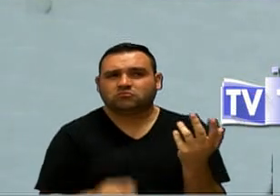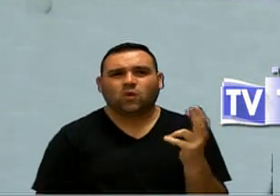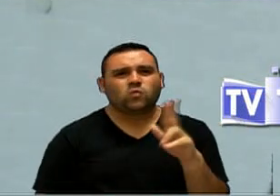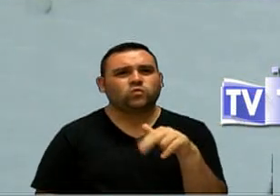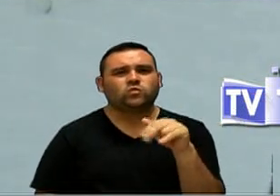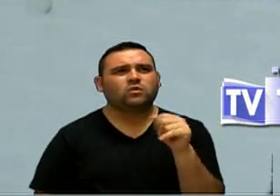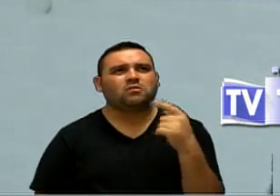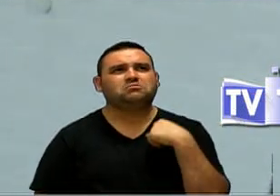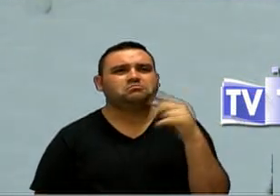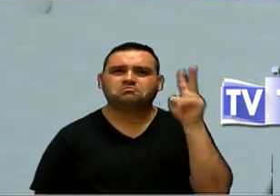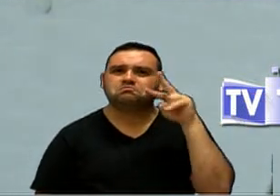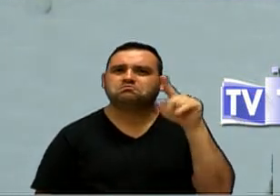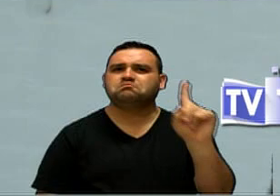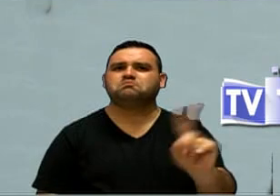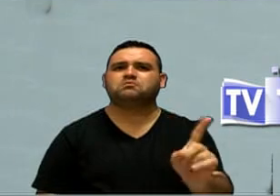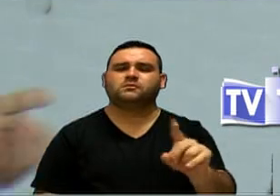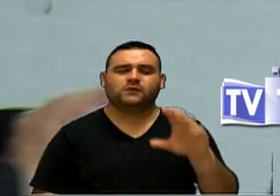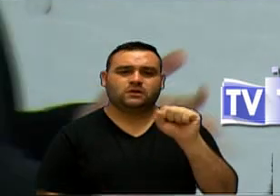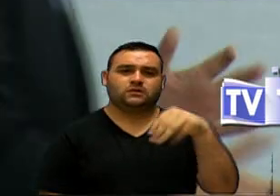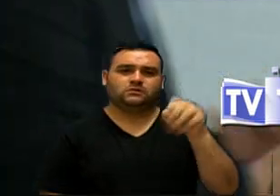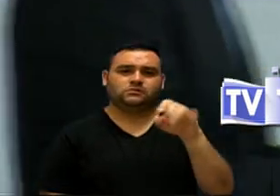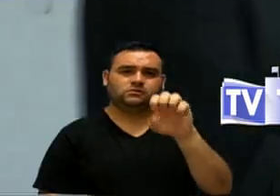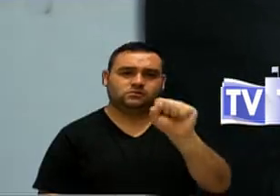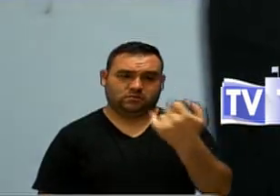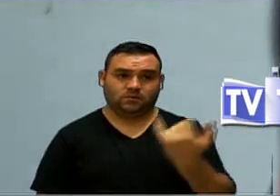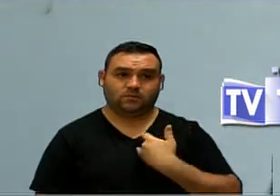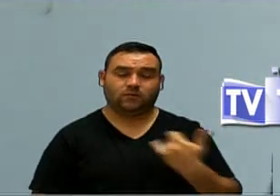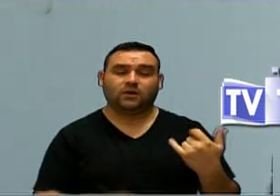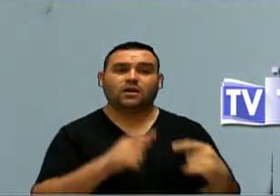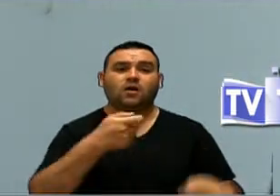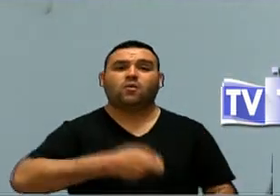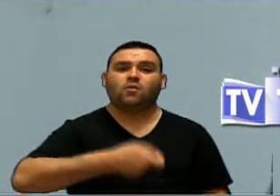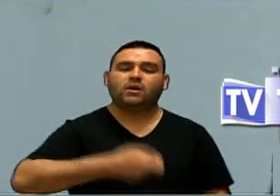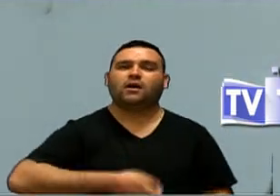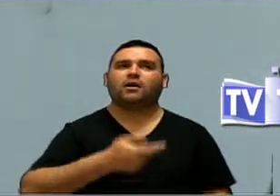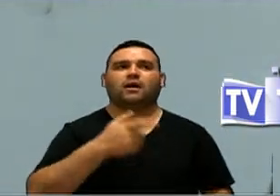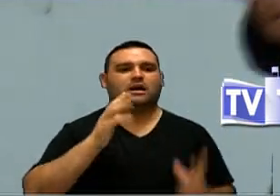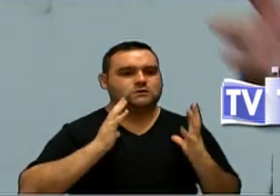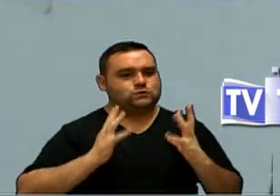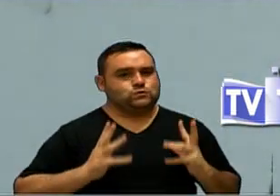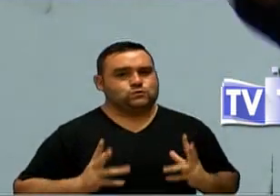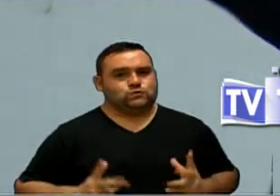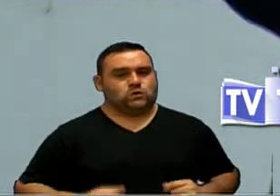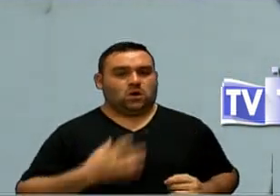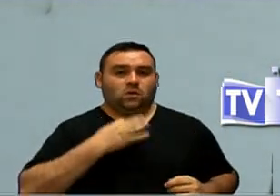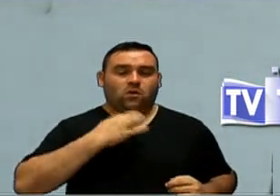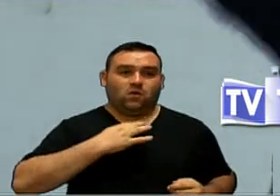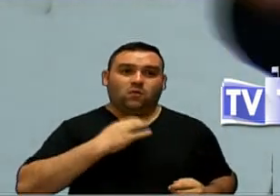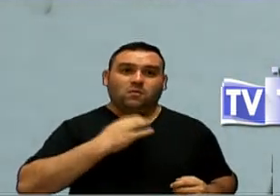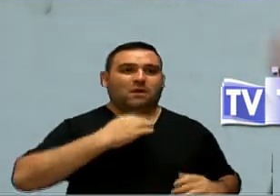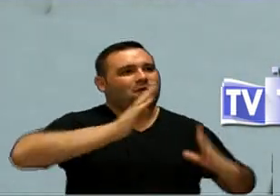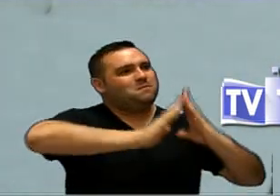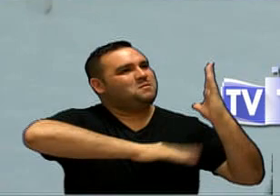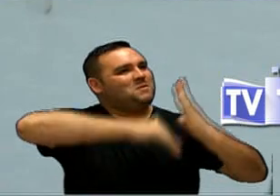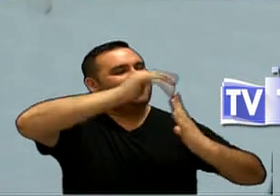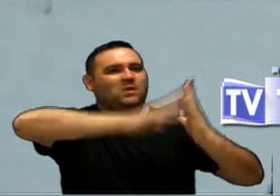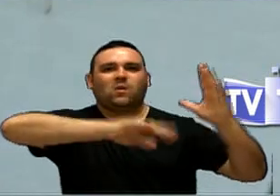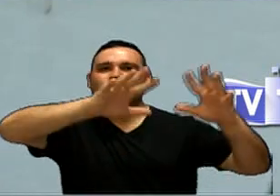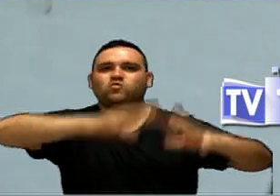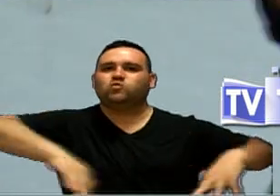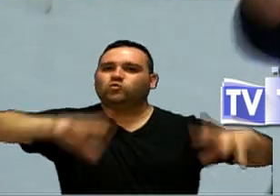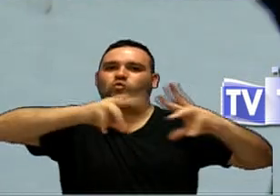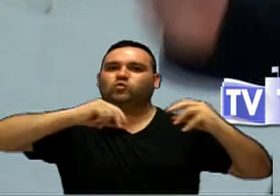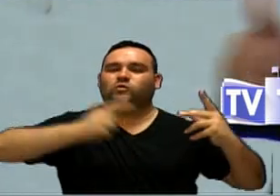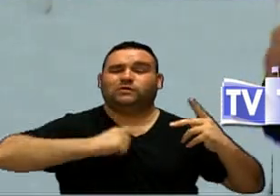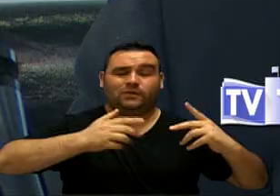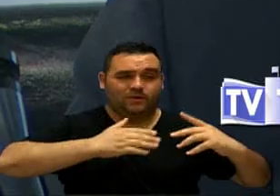eu não me lembro, pelo que a própria SEMES me fala, o que era obrigação de limpeza, vestiário, agora vai ser pintado na totalidade. Nós